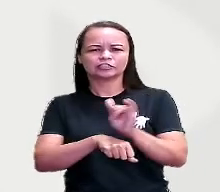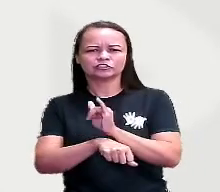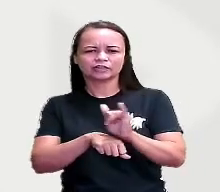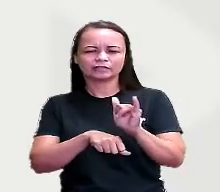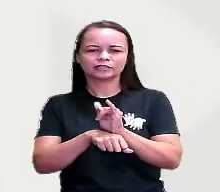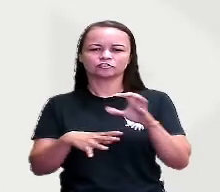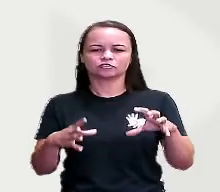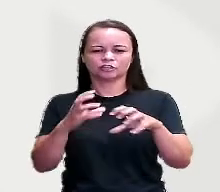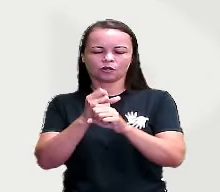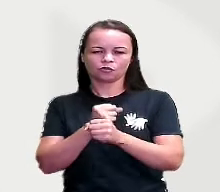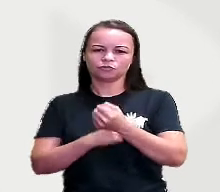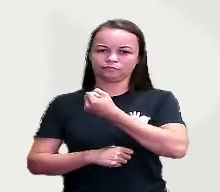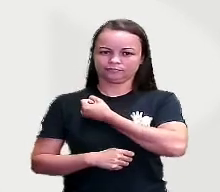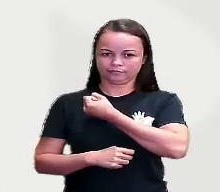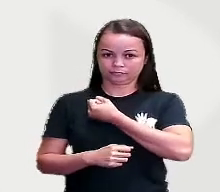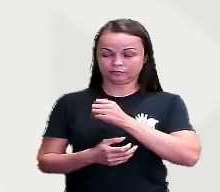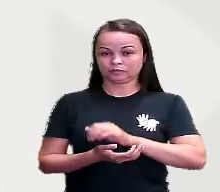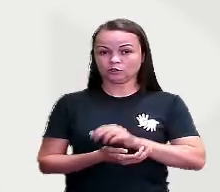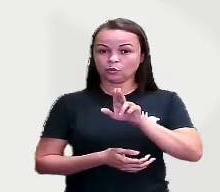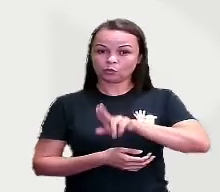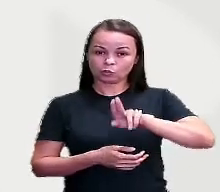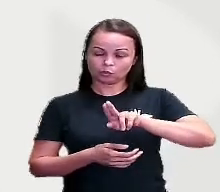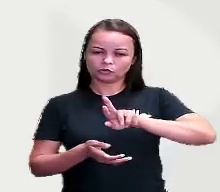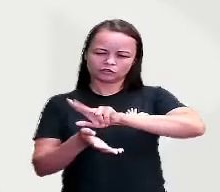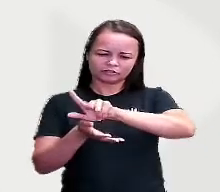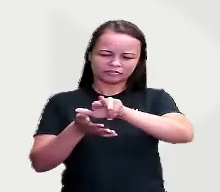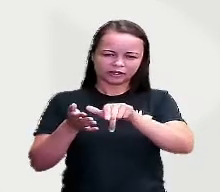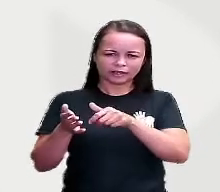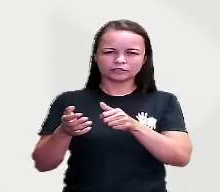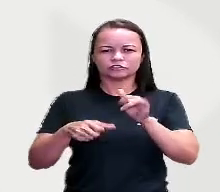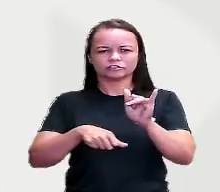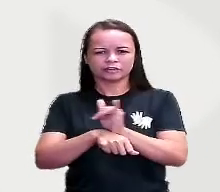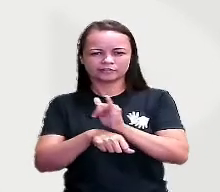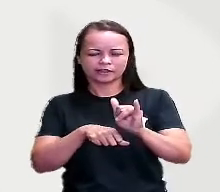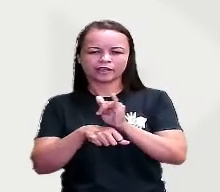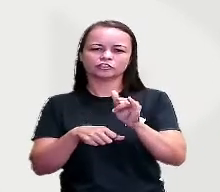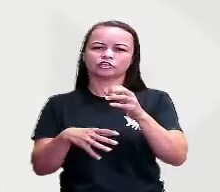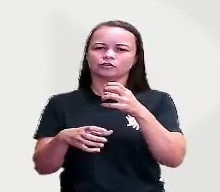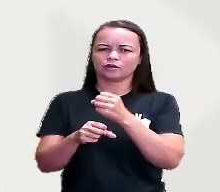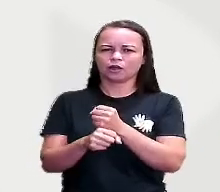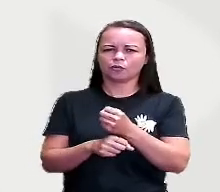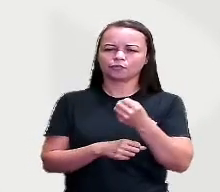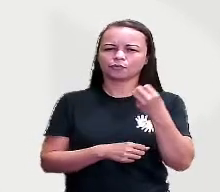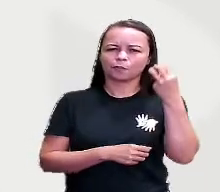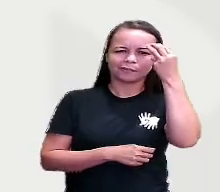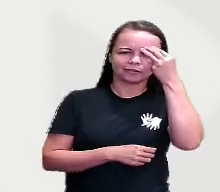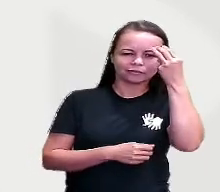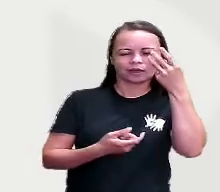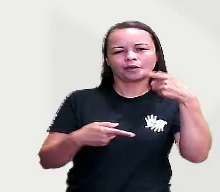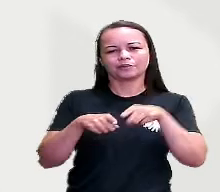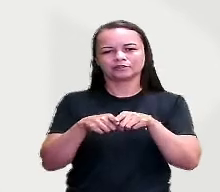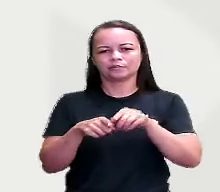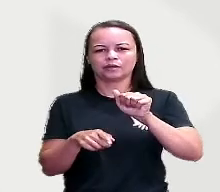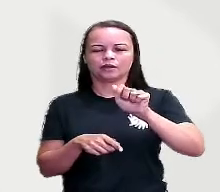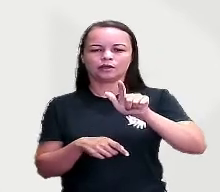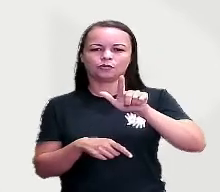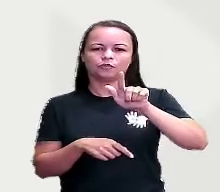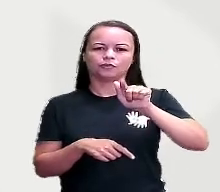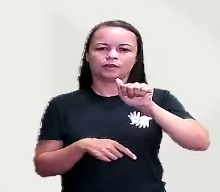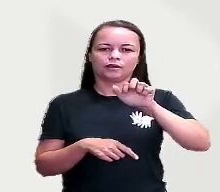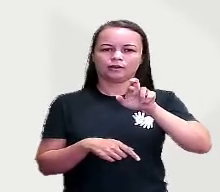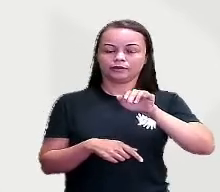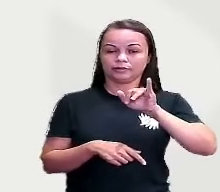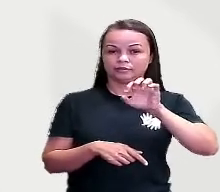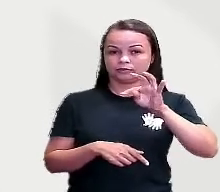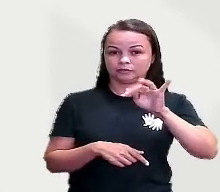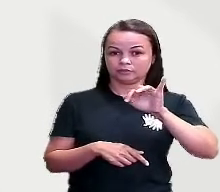cálculo com números. Uso de diversas estratégias de cálculo, cálculo mental e algoritmos para obter resultados